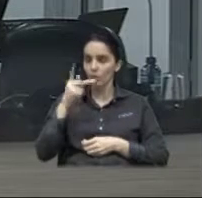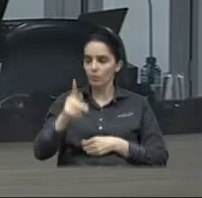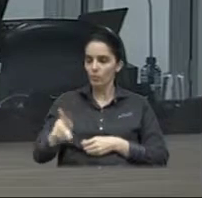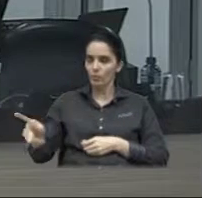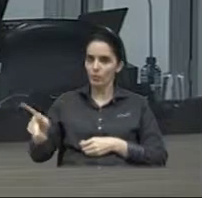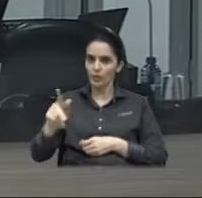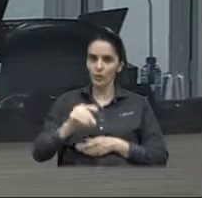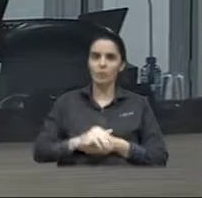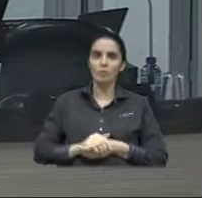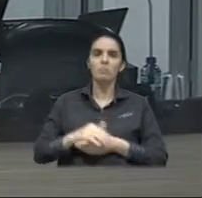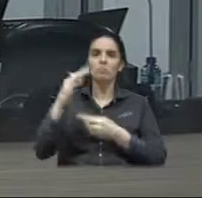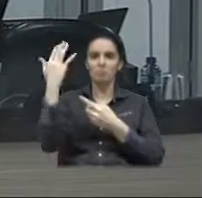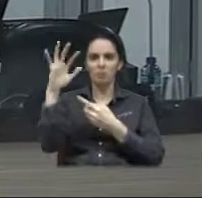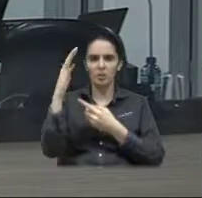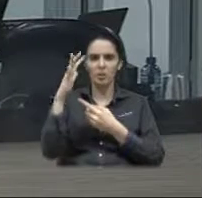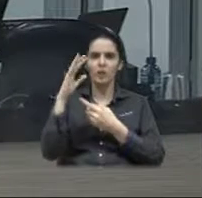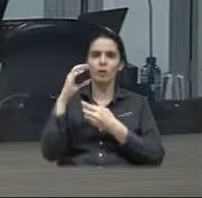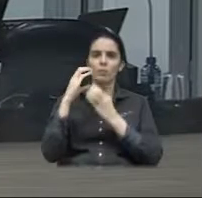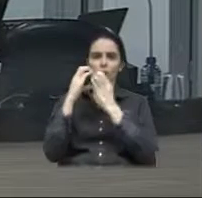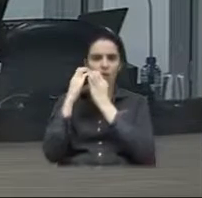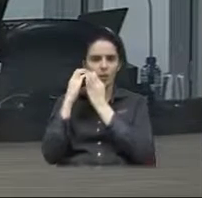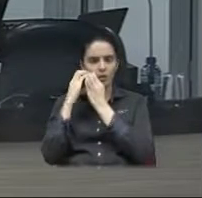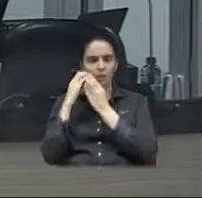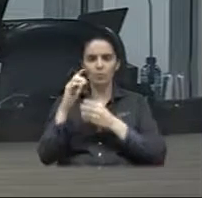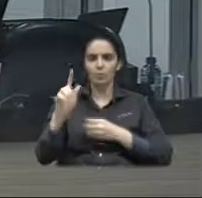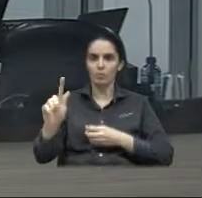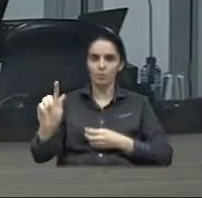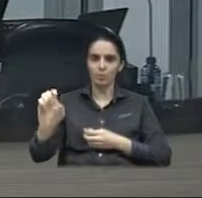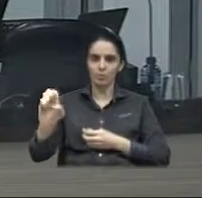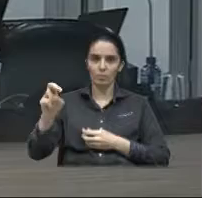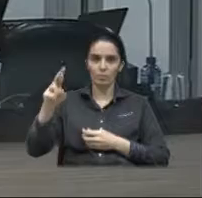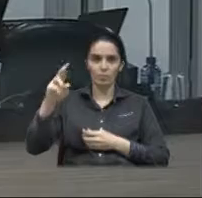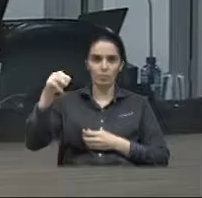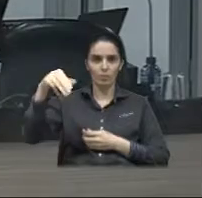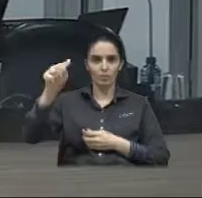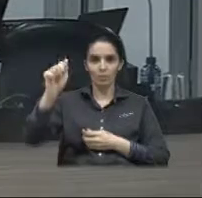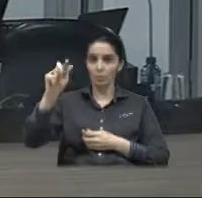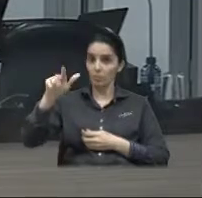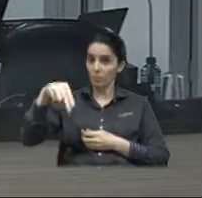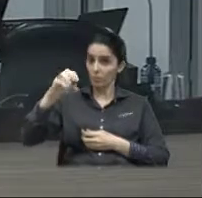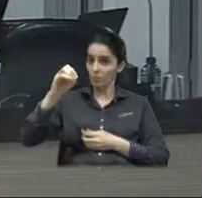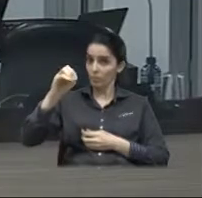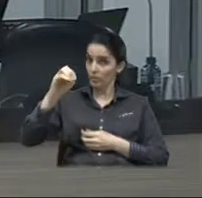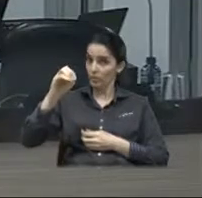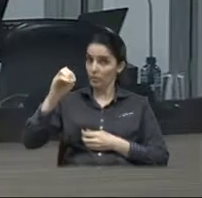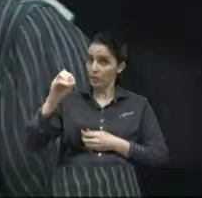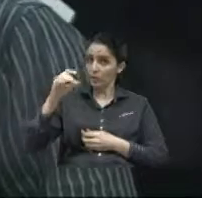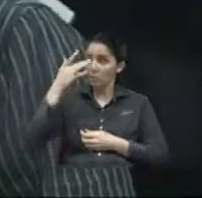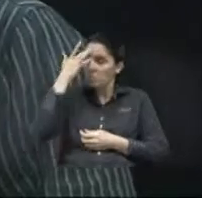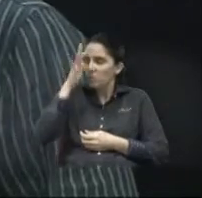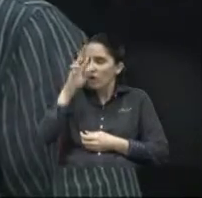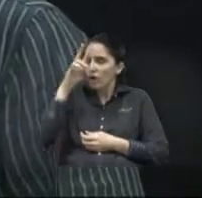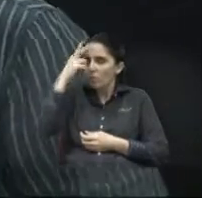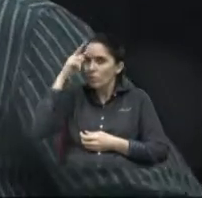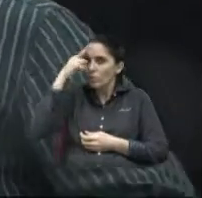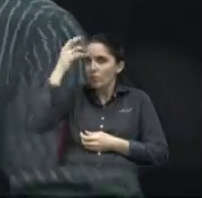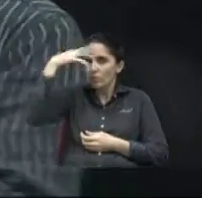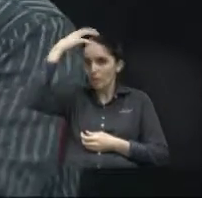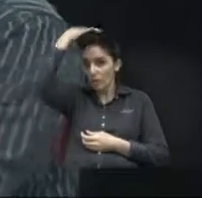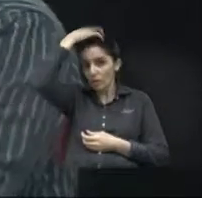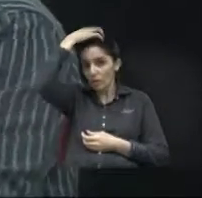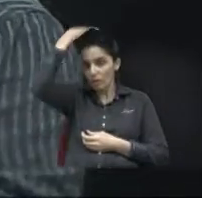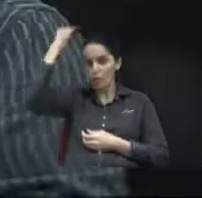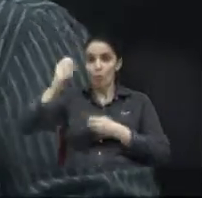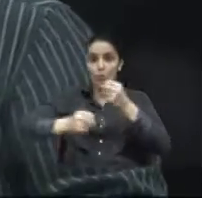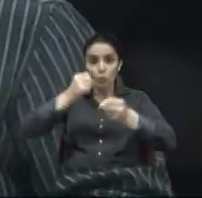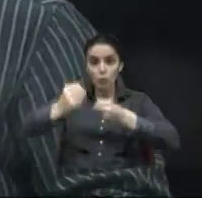Parabenizar o Mir aí pelo projeto, viu, Mir? E dizer para o Germano que talvez, não sei se ele lembra de mim, mas eu sempre corri ali na pista do tiro de guerra e não é uma